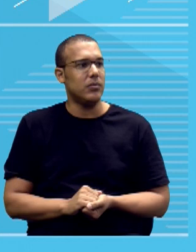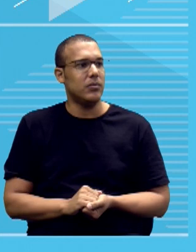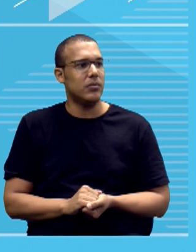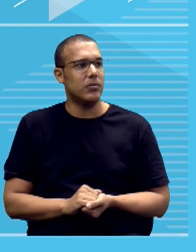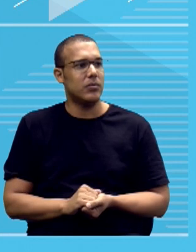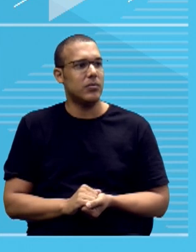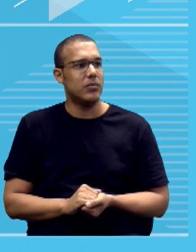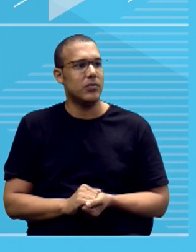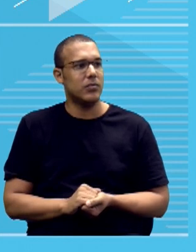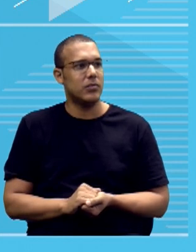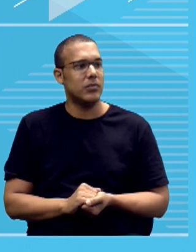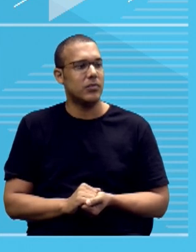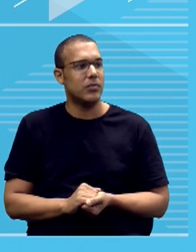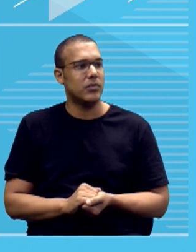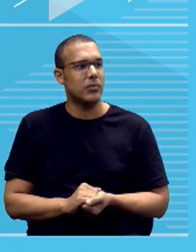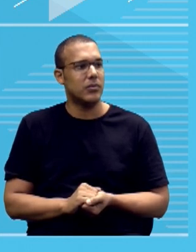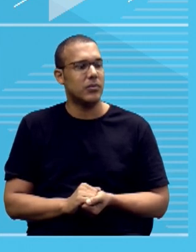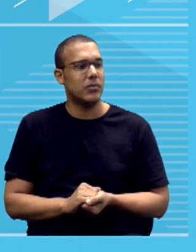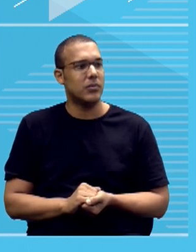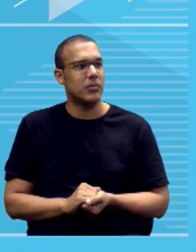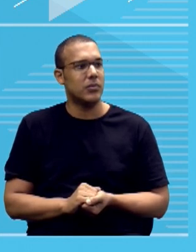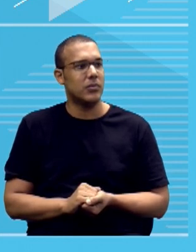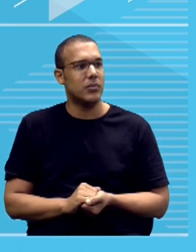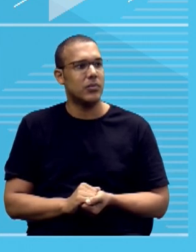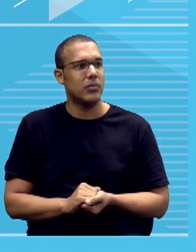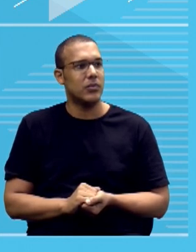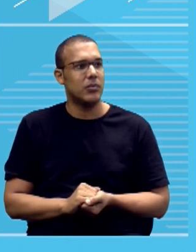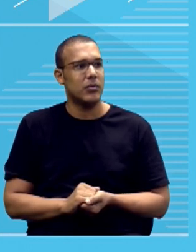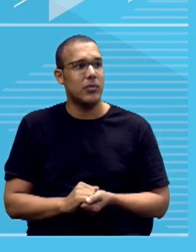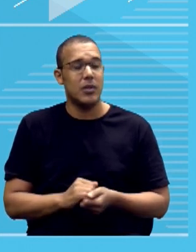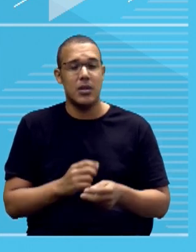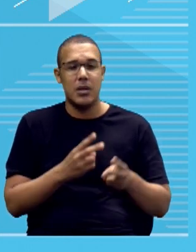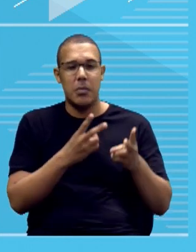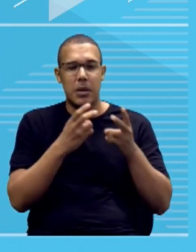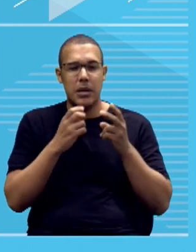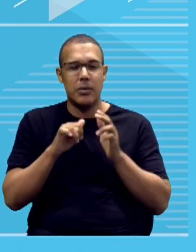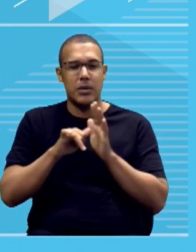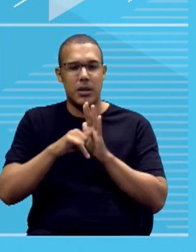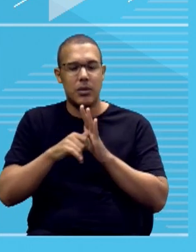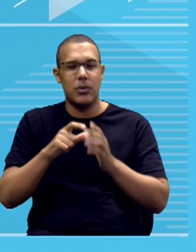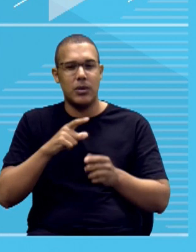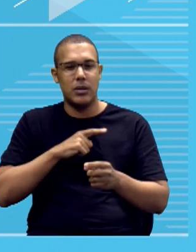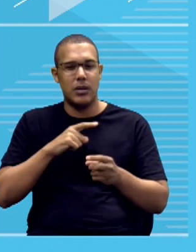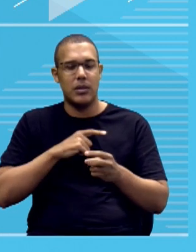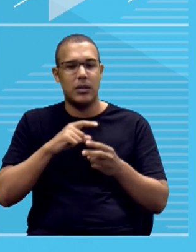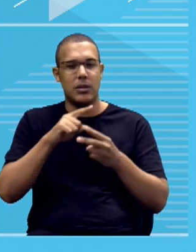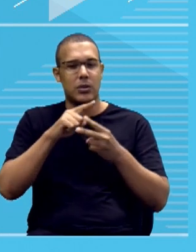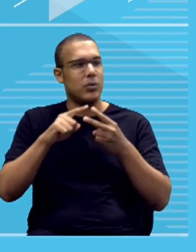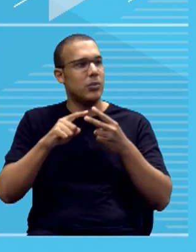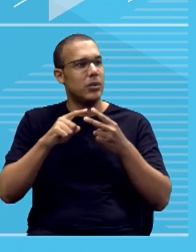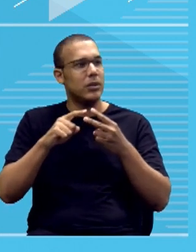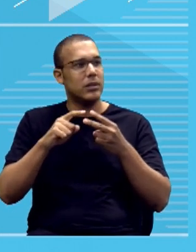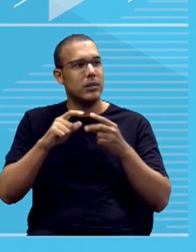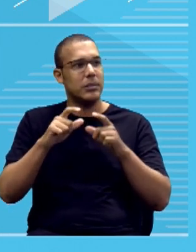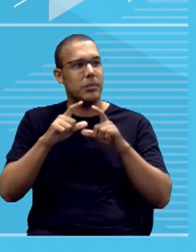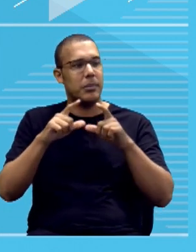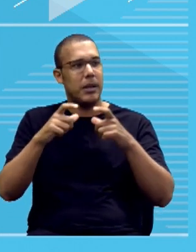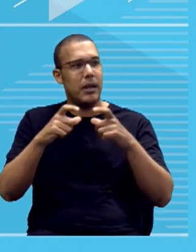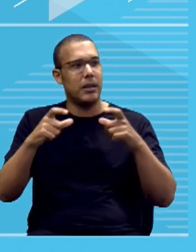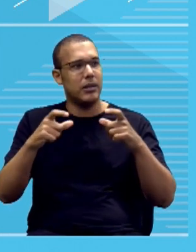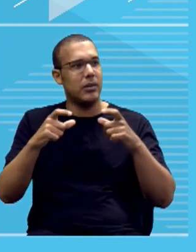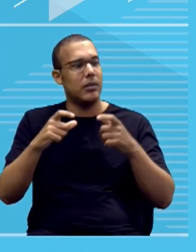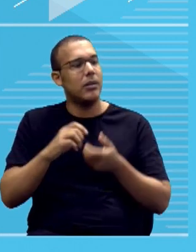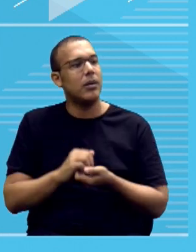Olha como é que a figura é formada por um gerador. Perceba que o gerador ele tem duas plaquinhas, tá bom? E